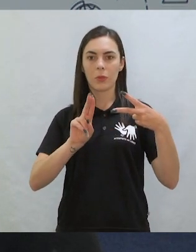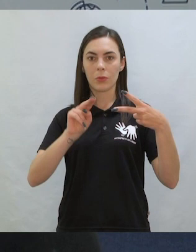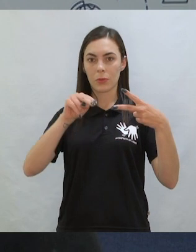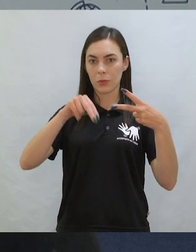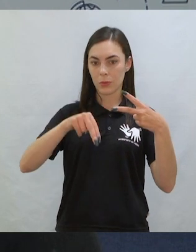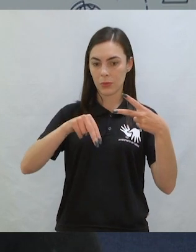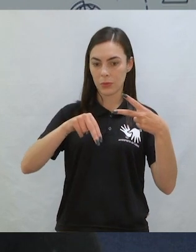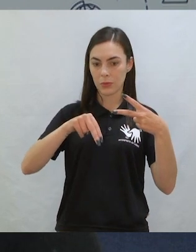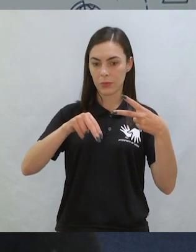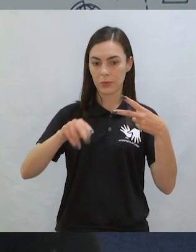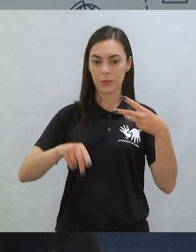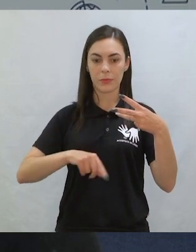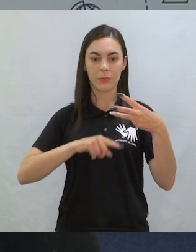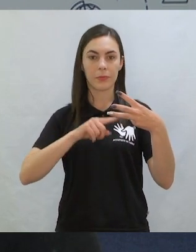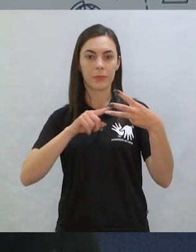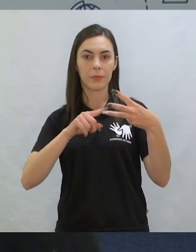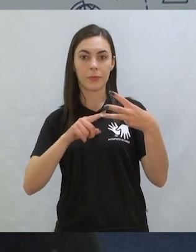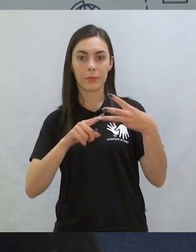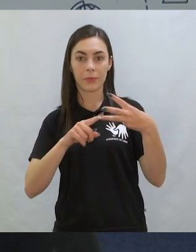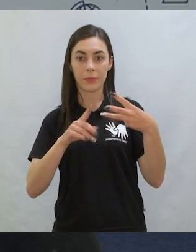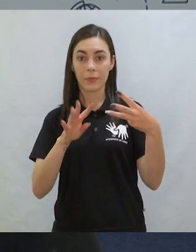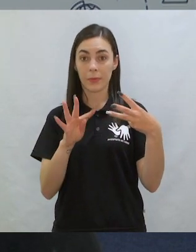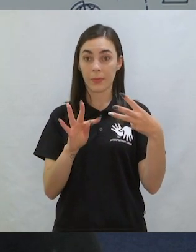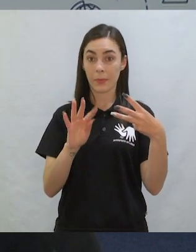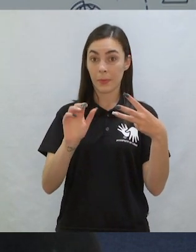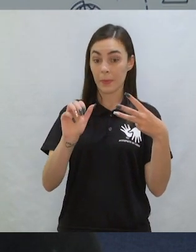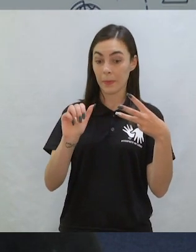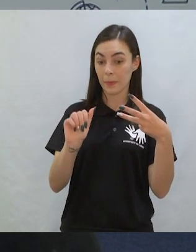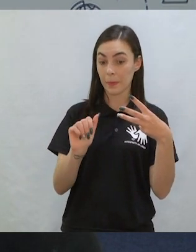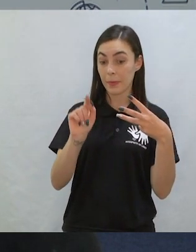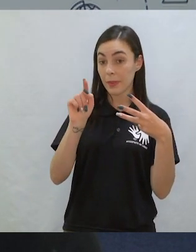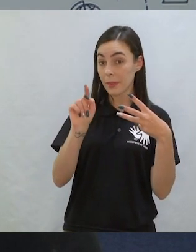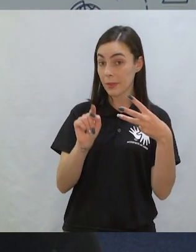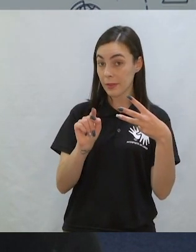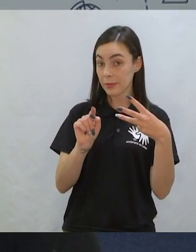Volum. Aqui. Tá.